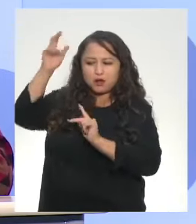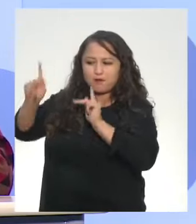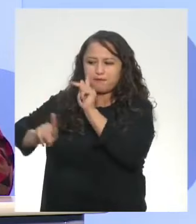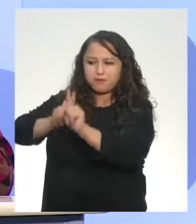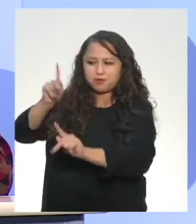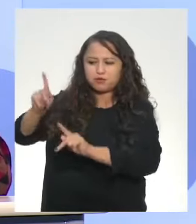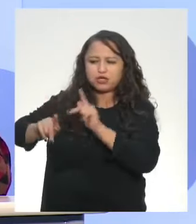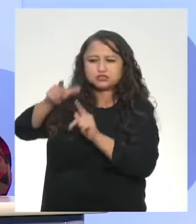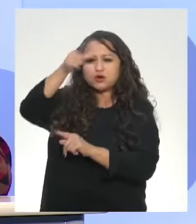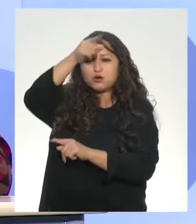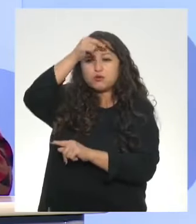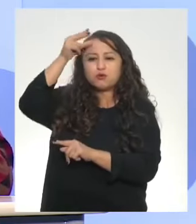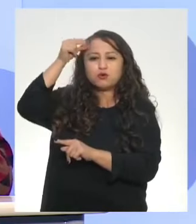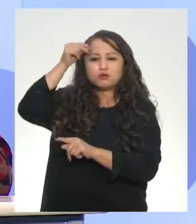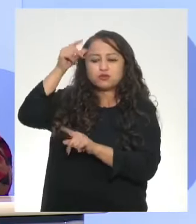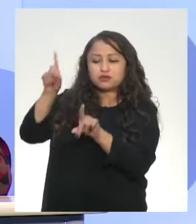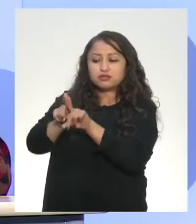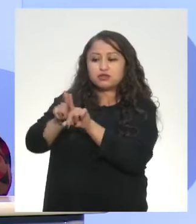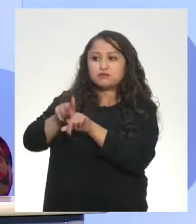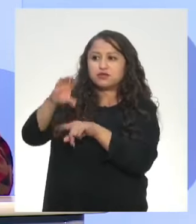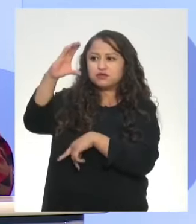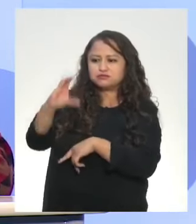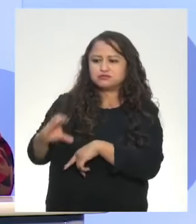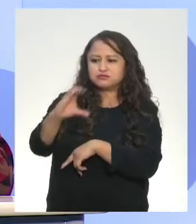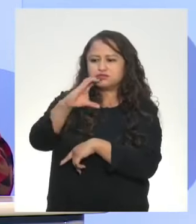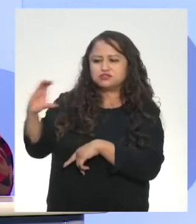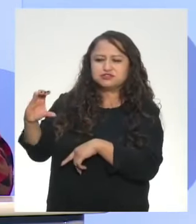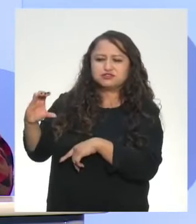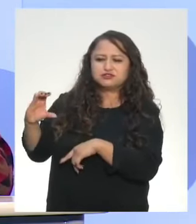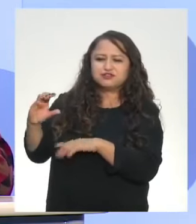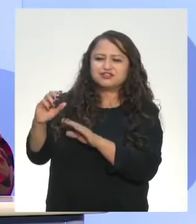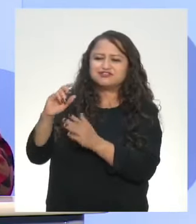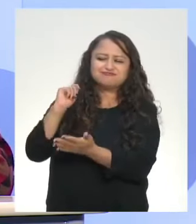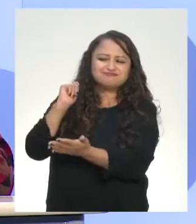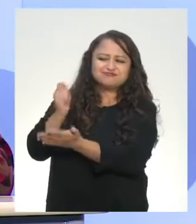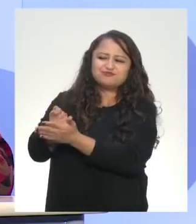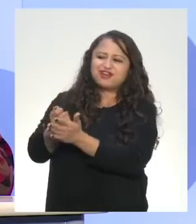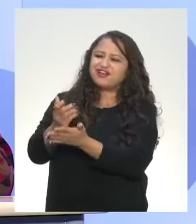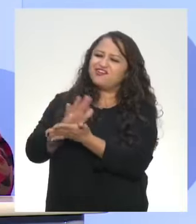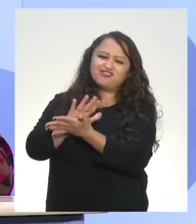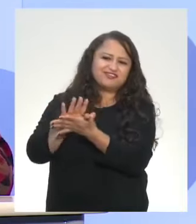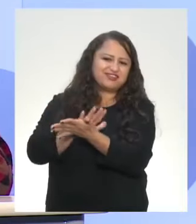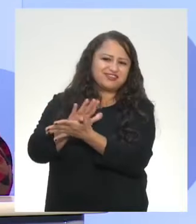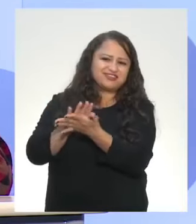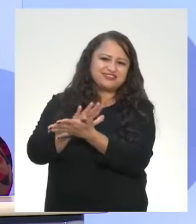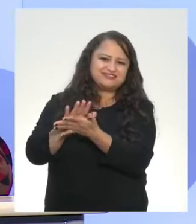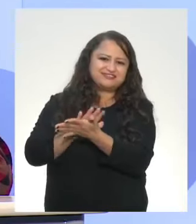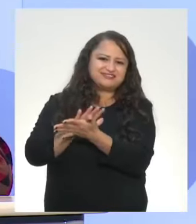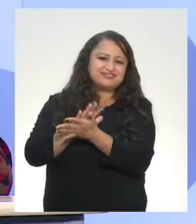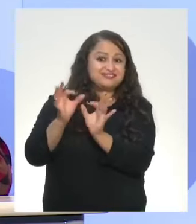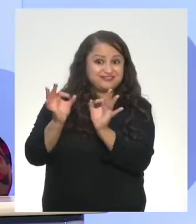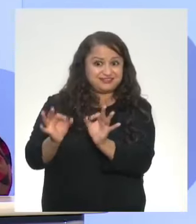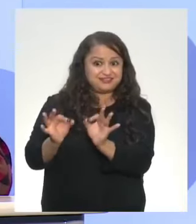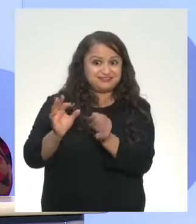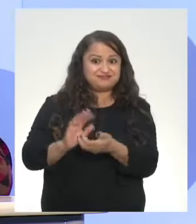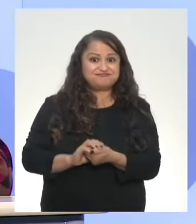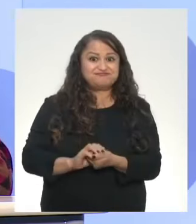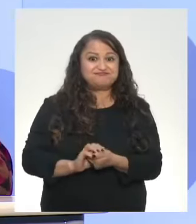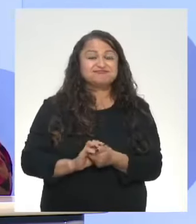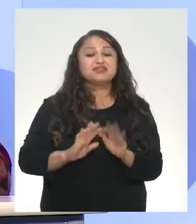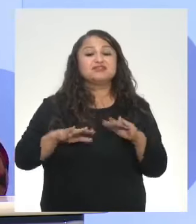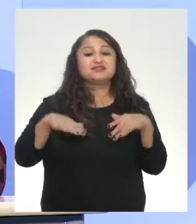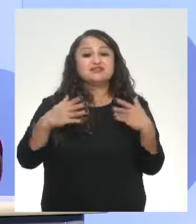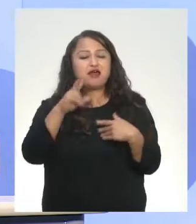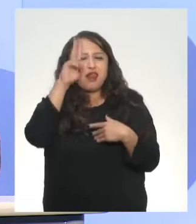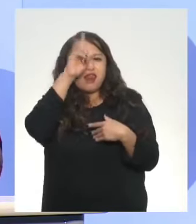a própria Igreja Católica, ficavam isentos disso, certo? Olha só, lembra que eu falei para vocês